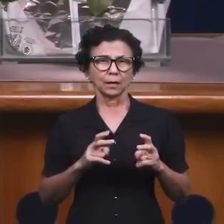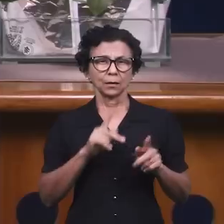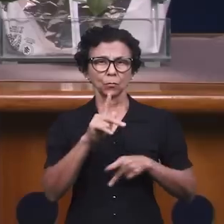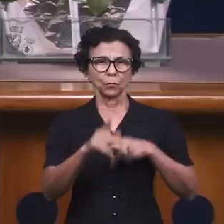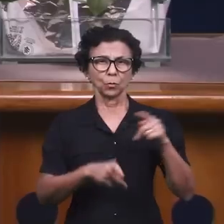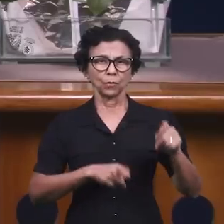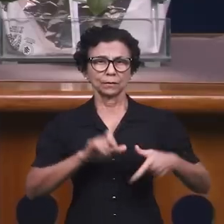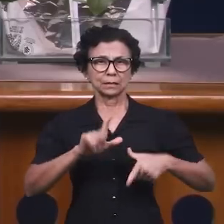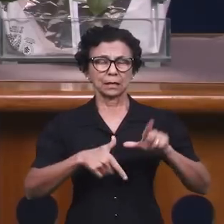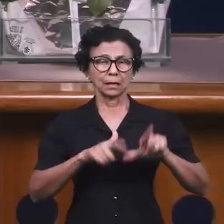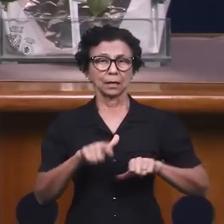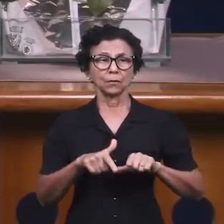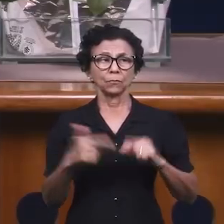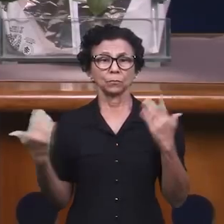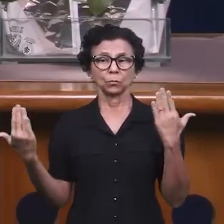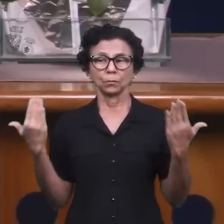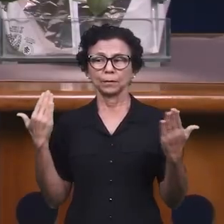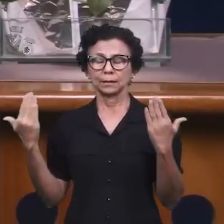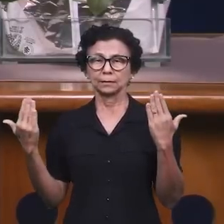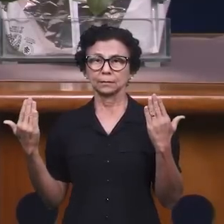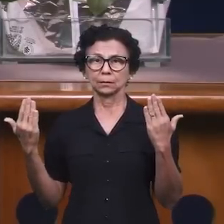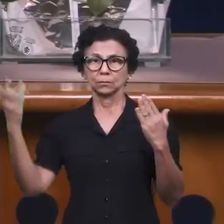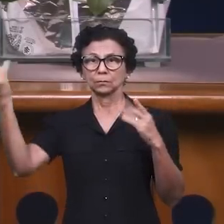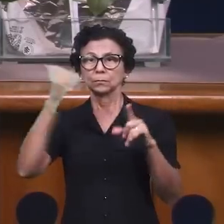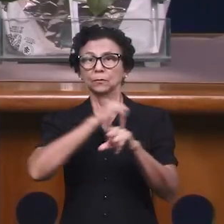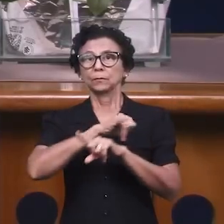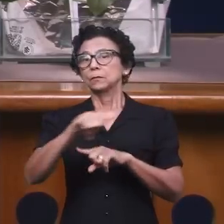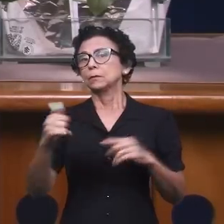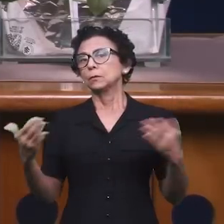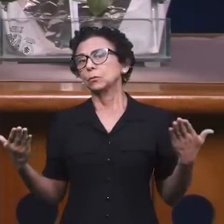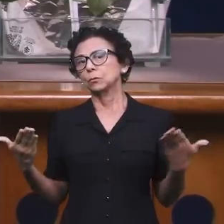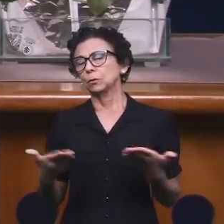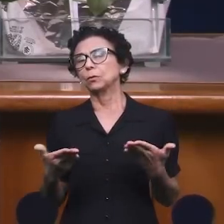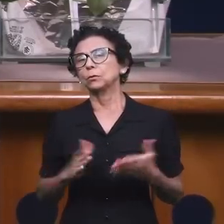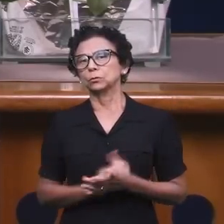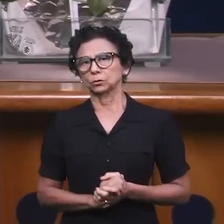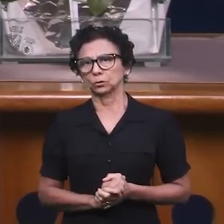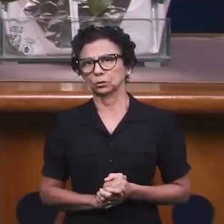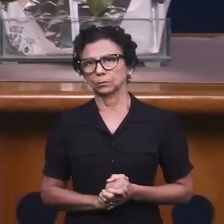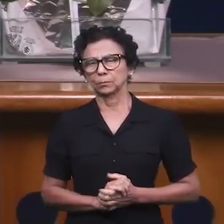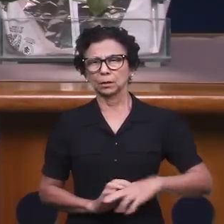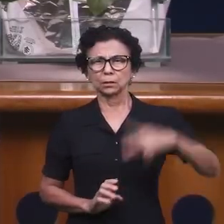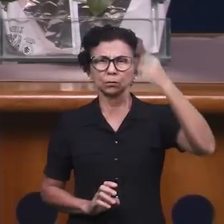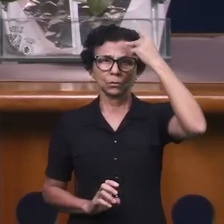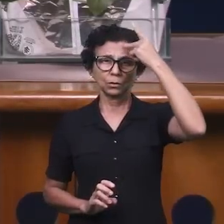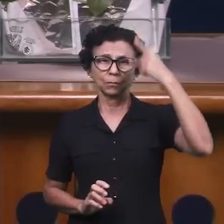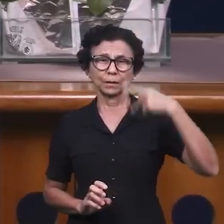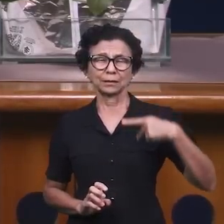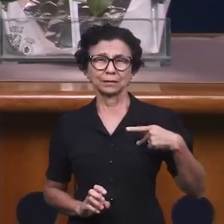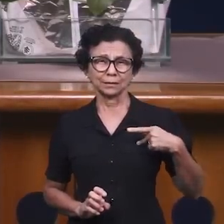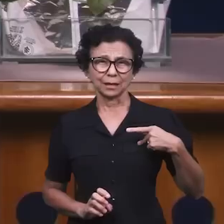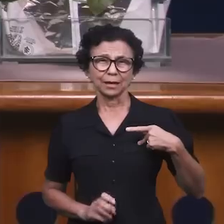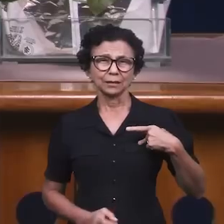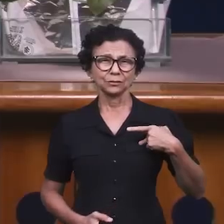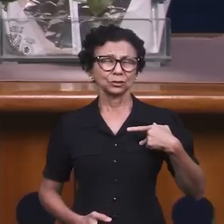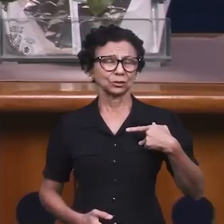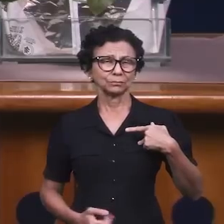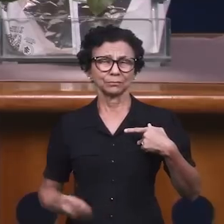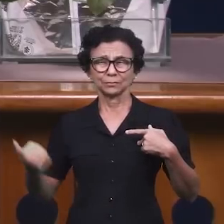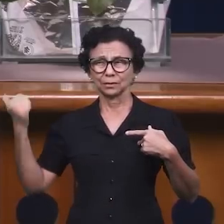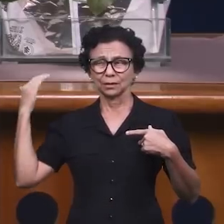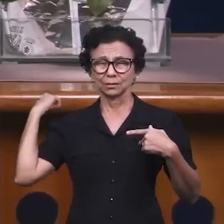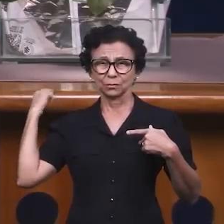um paralelo profético dos nossos dias. Porque a humanidade, ao longo do tempo ocidental, ela